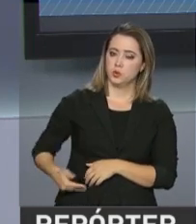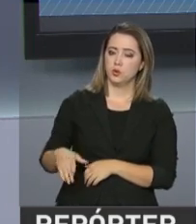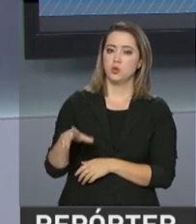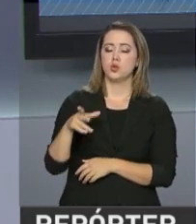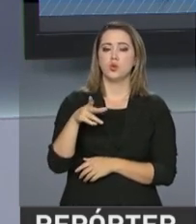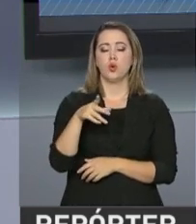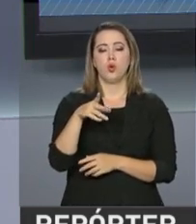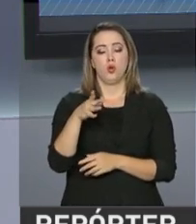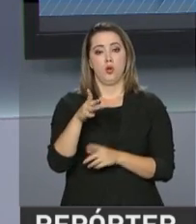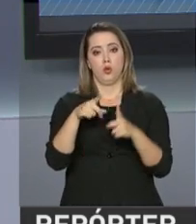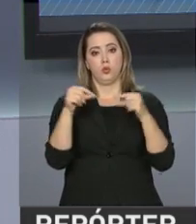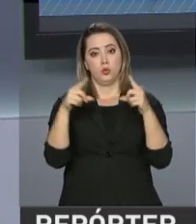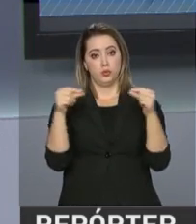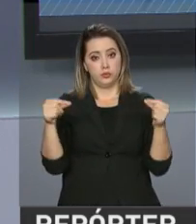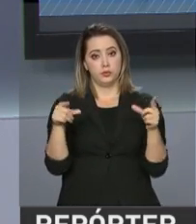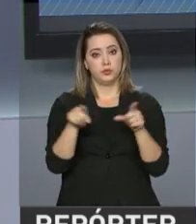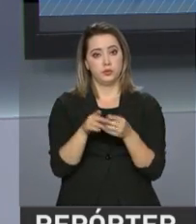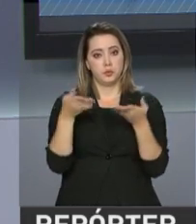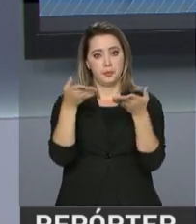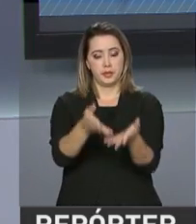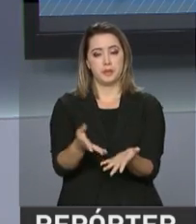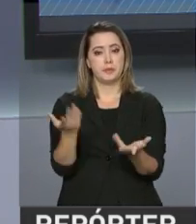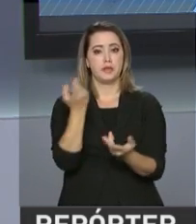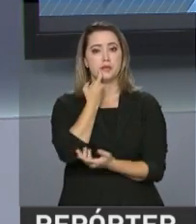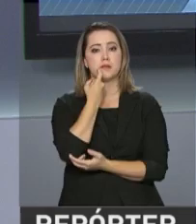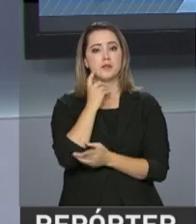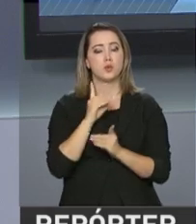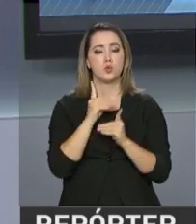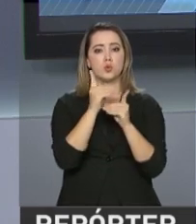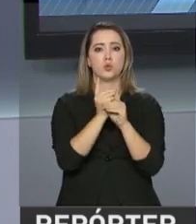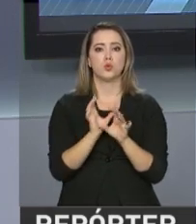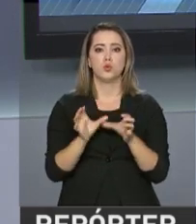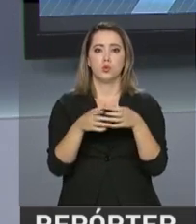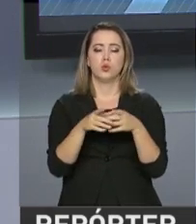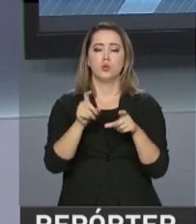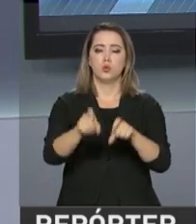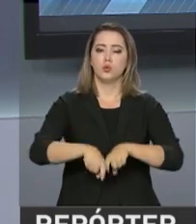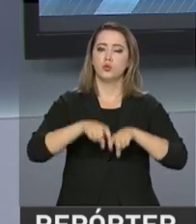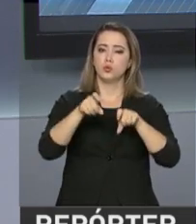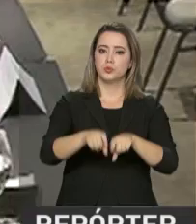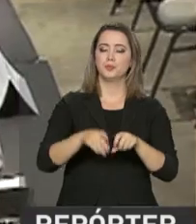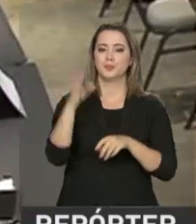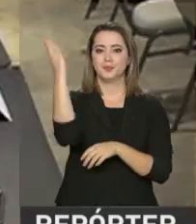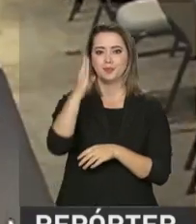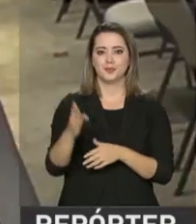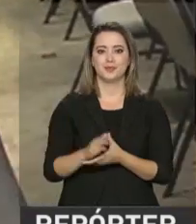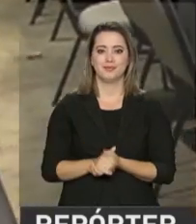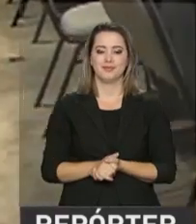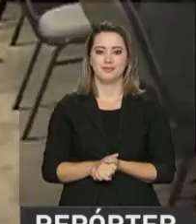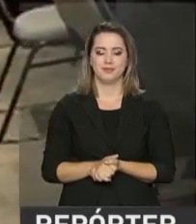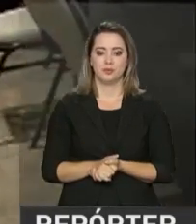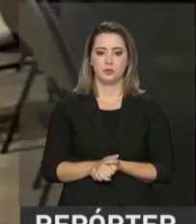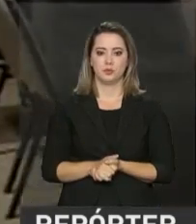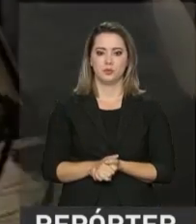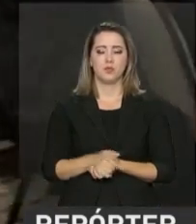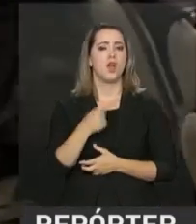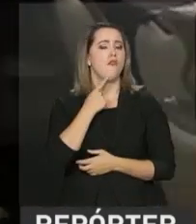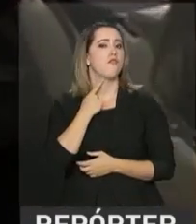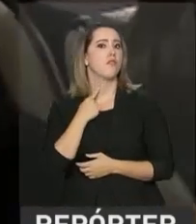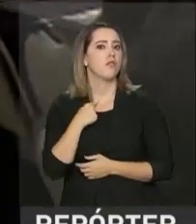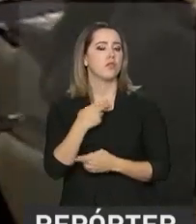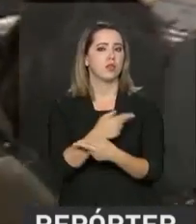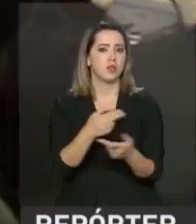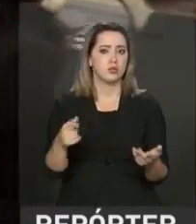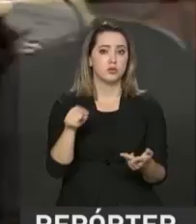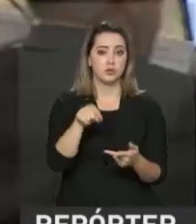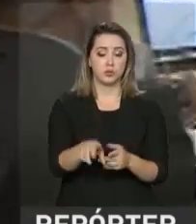japonês participaram nesta sexta de um encontro com produtores brasileiros. O interesse nos produtos